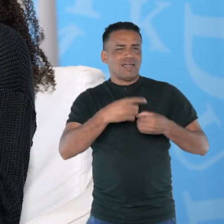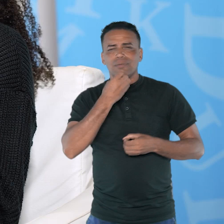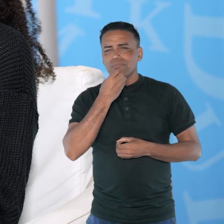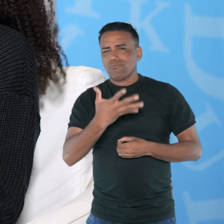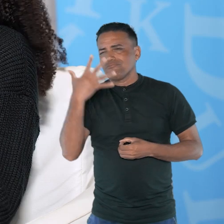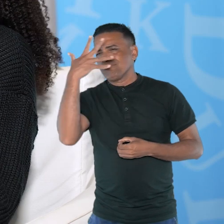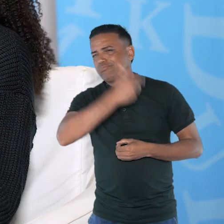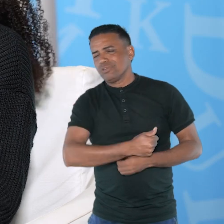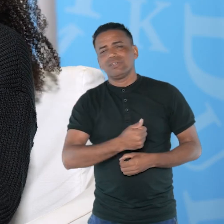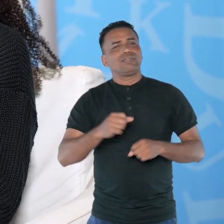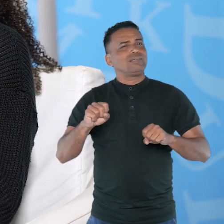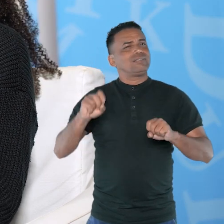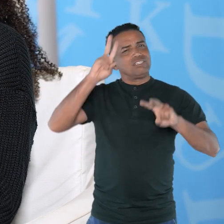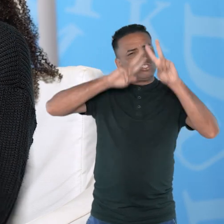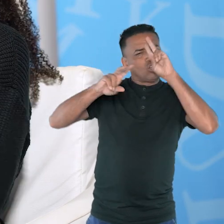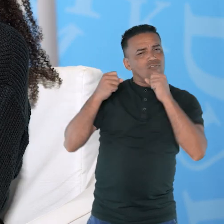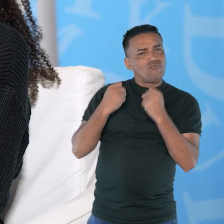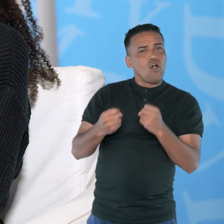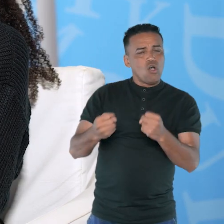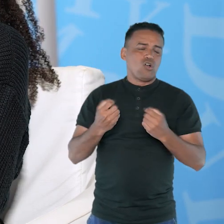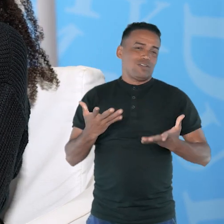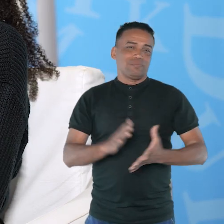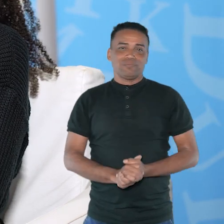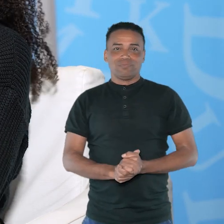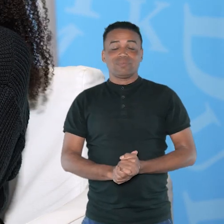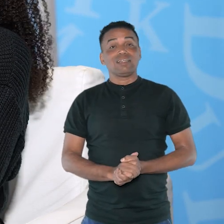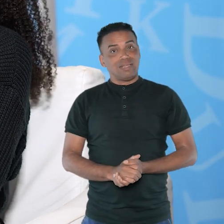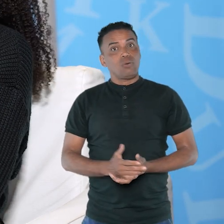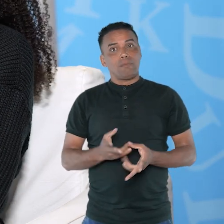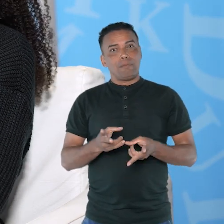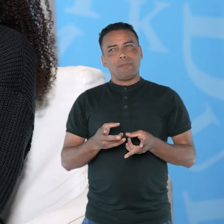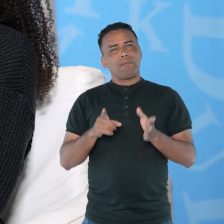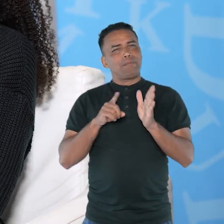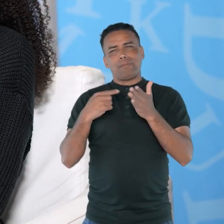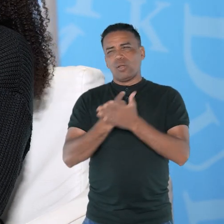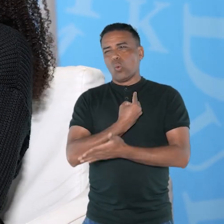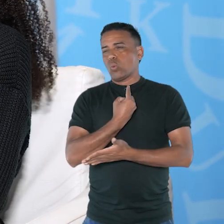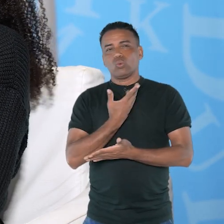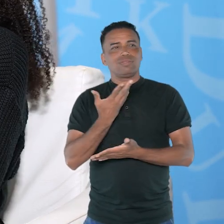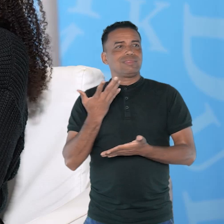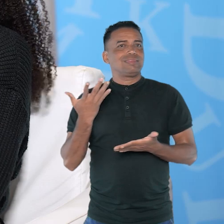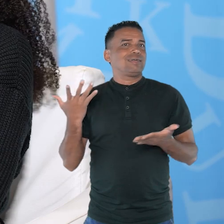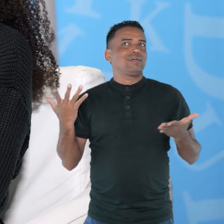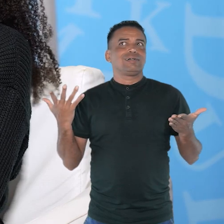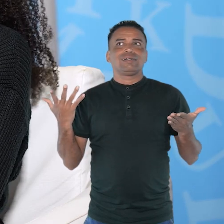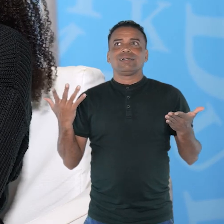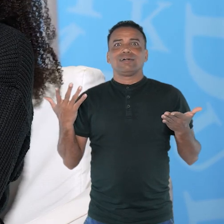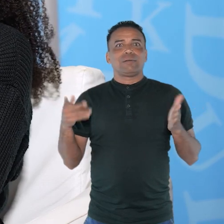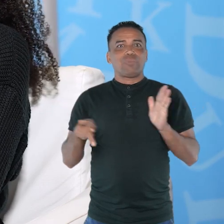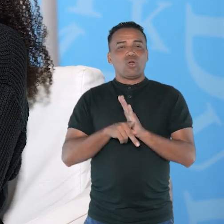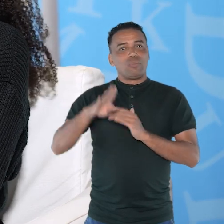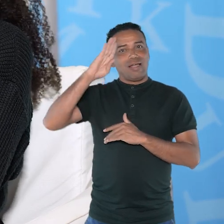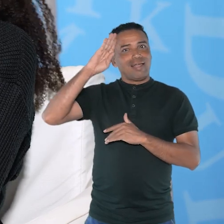história potente, né, e forte. E aí depois você veio com a pergunta super, né, super acadêmica,